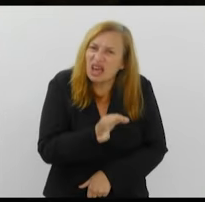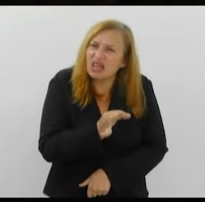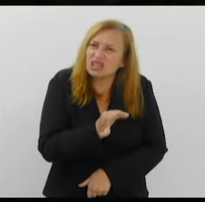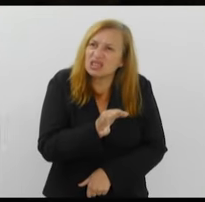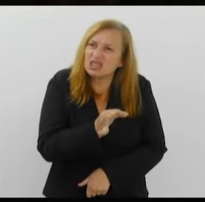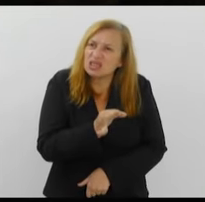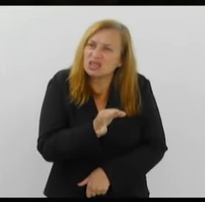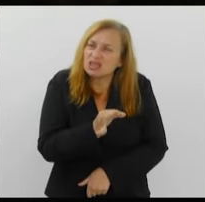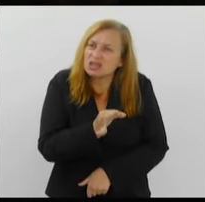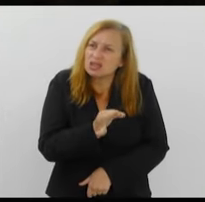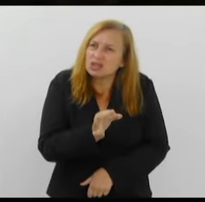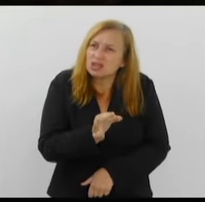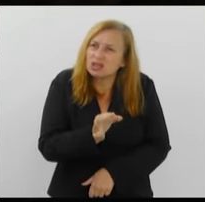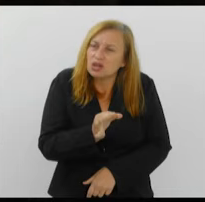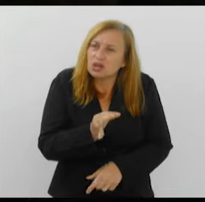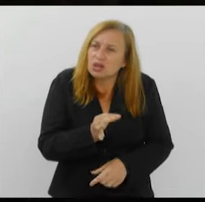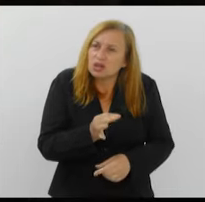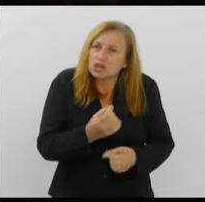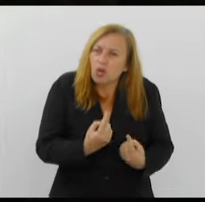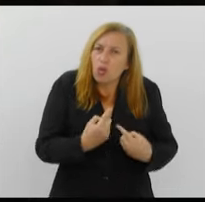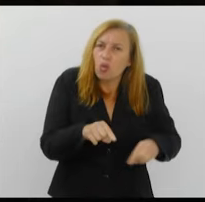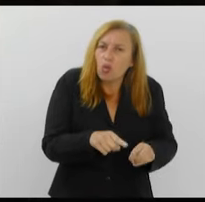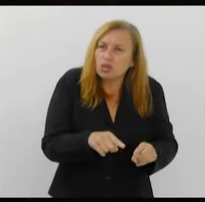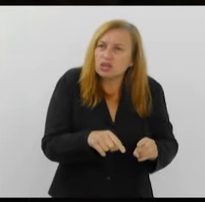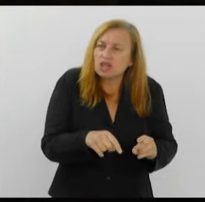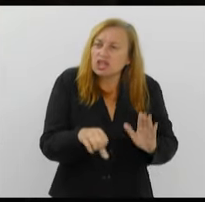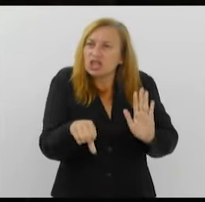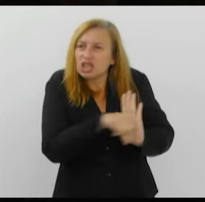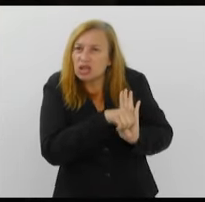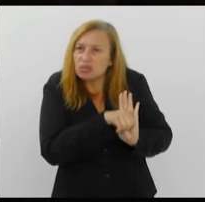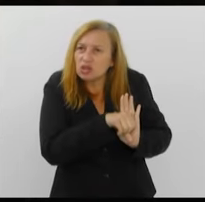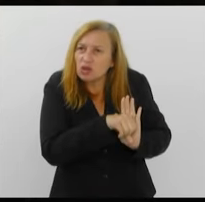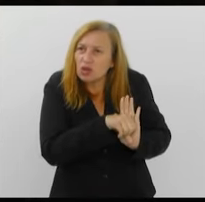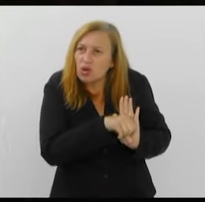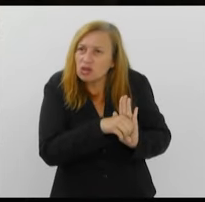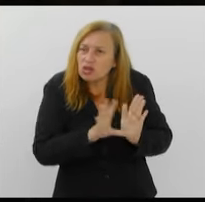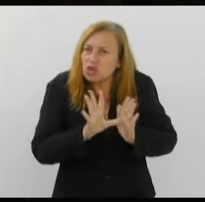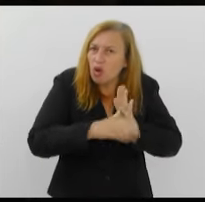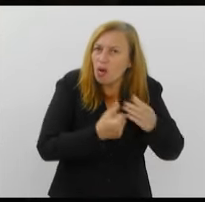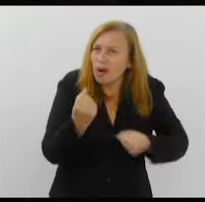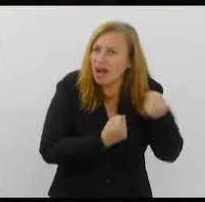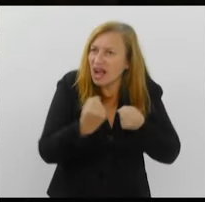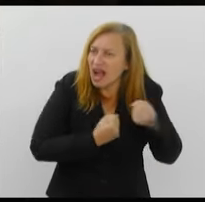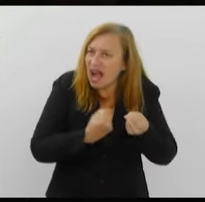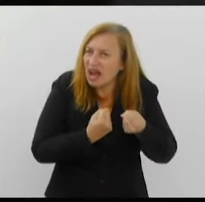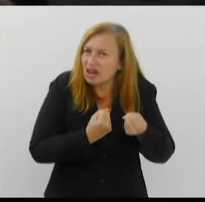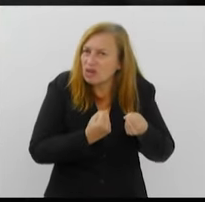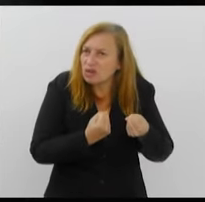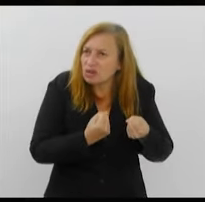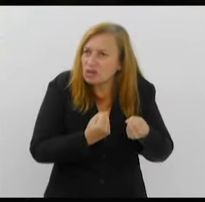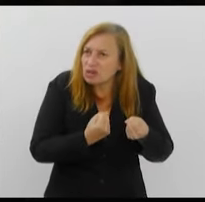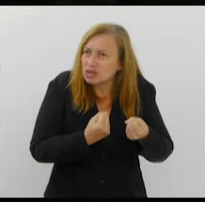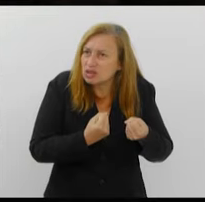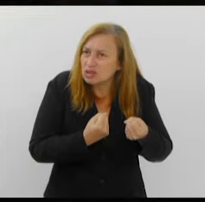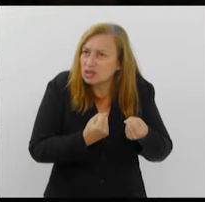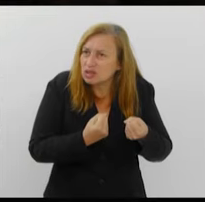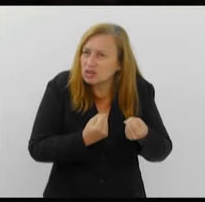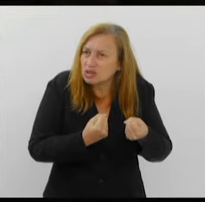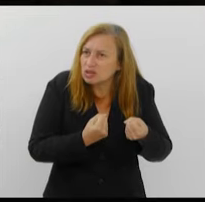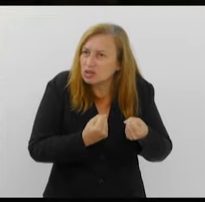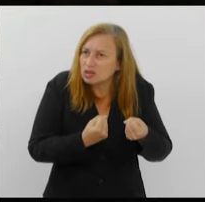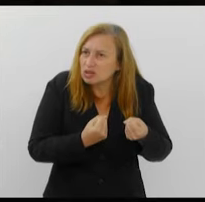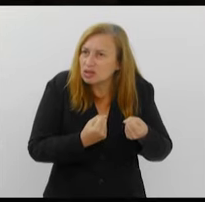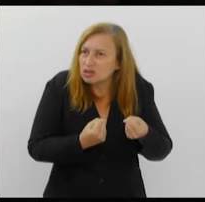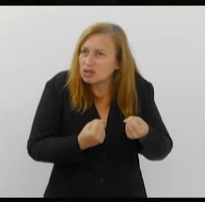de quadrilheiros, vagabundos, traficantes, marginais, contra essa raça nojenta, nefasta, que atormenta